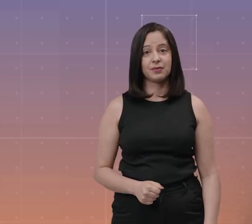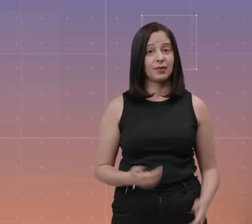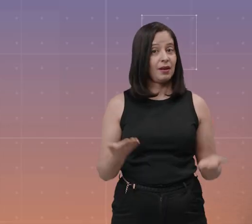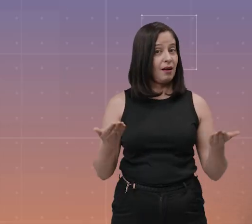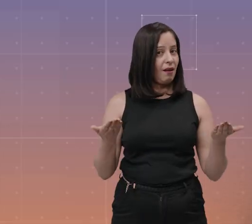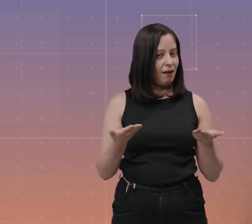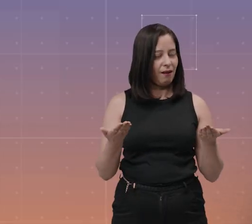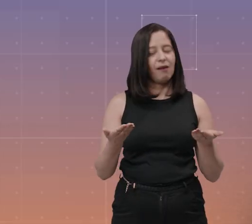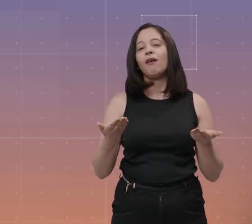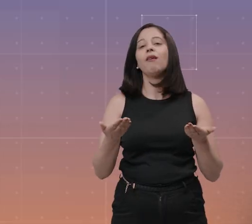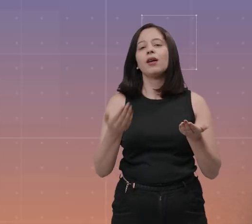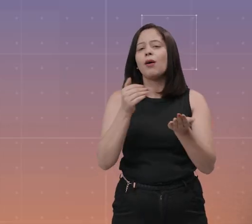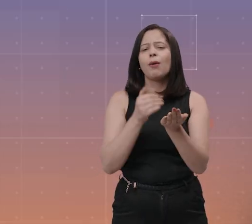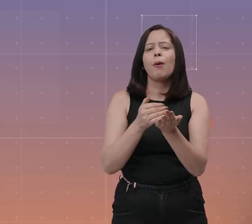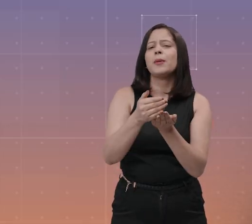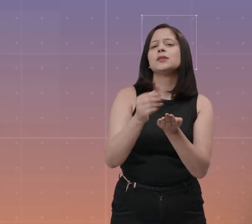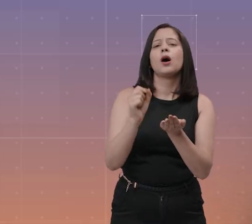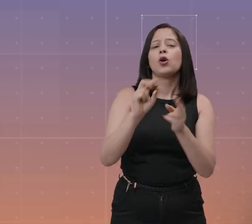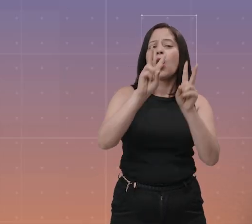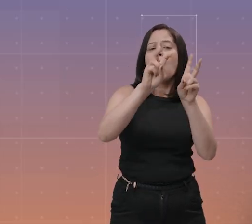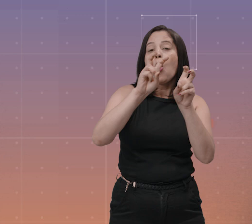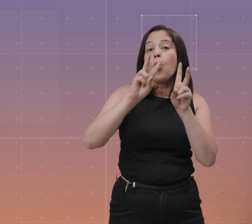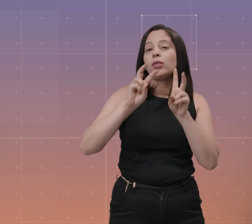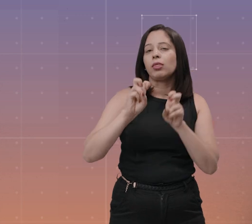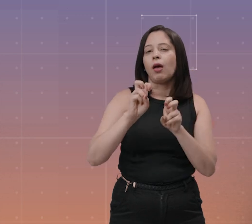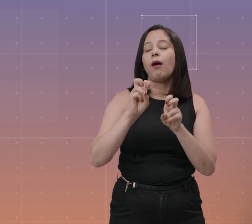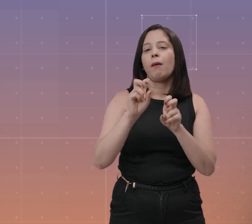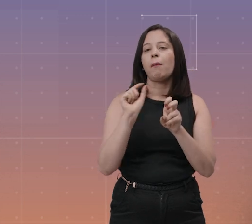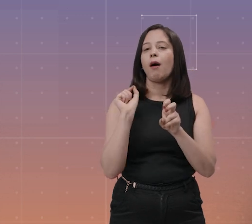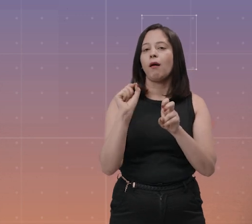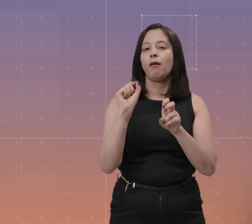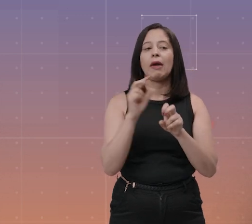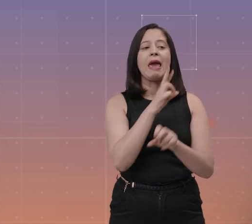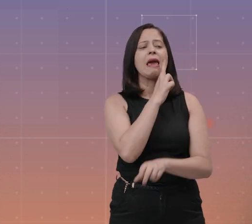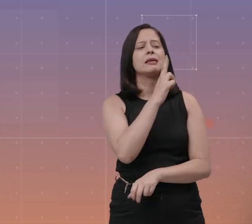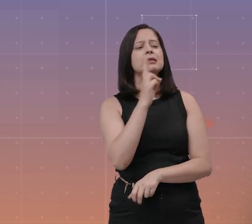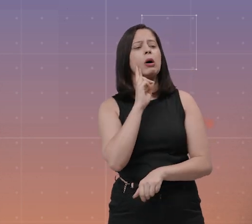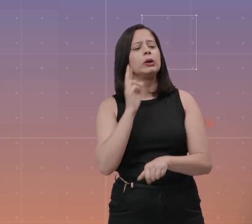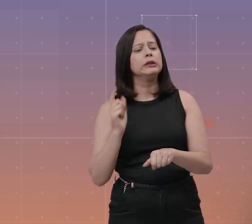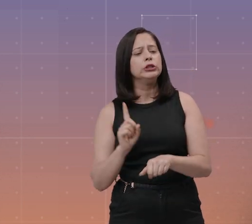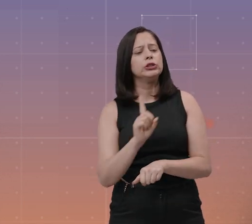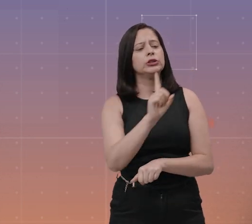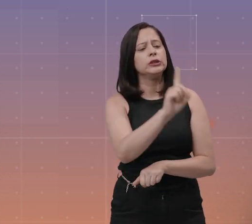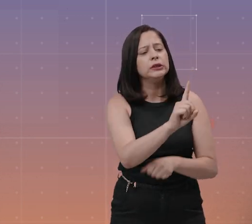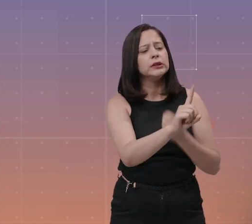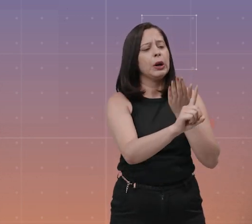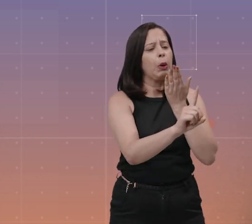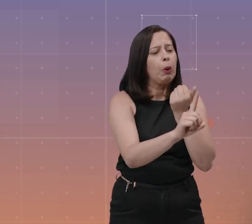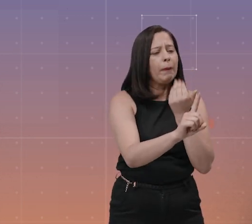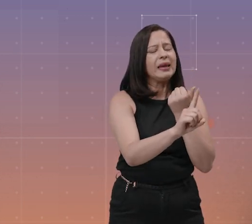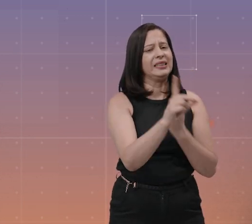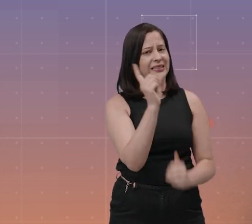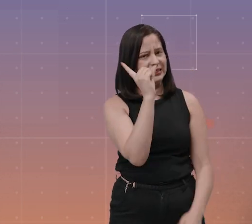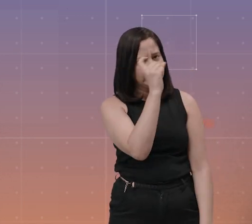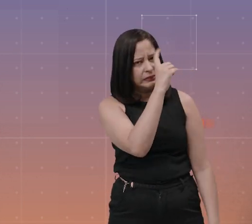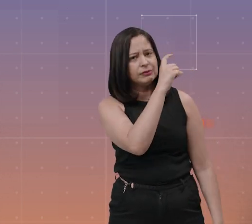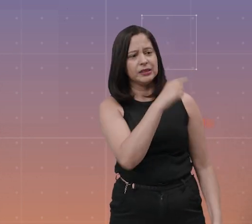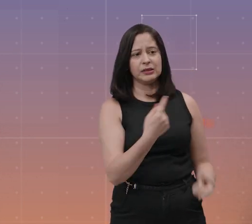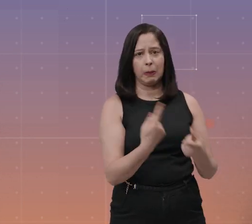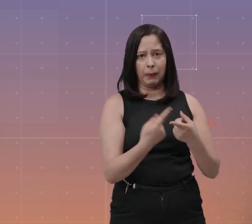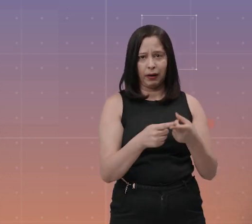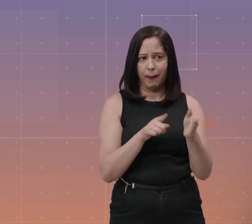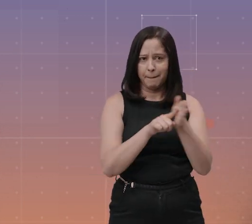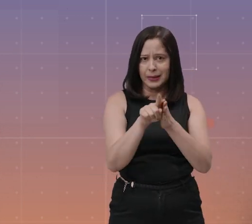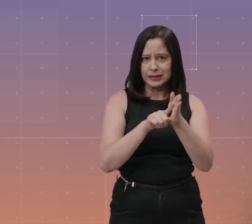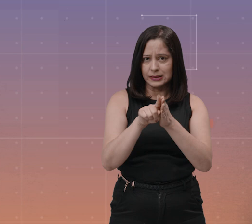A gente começa essa edição falando um pouco sobre o hábito de comer fora de casa. Tá cada dia mais difícil manter essa